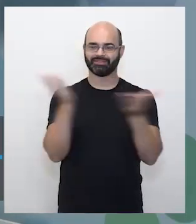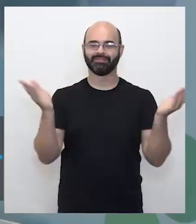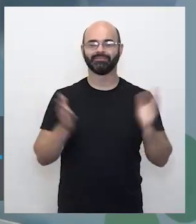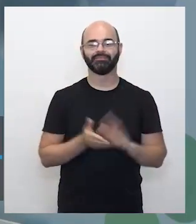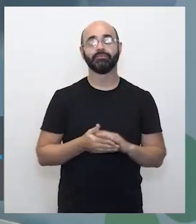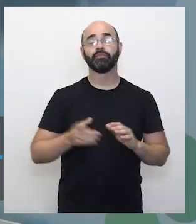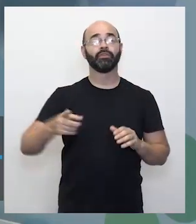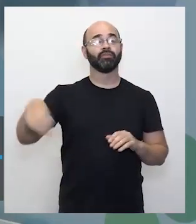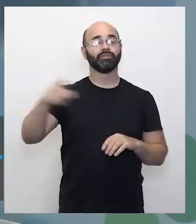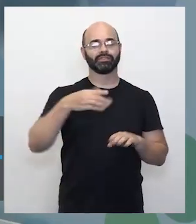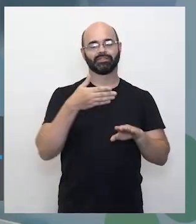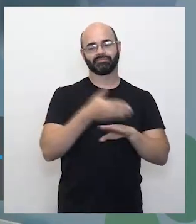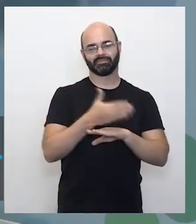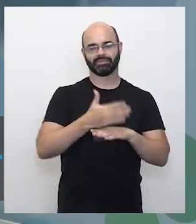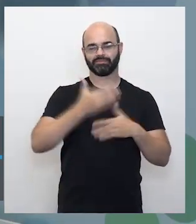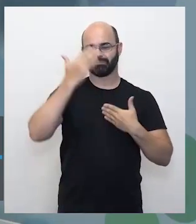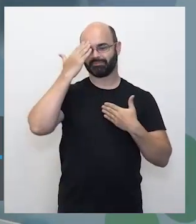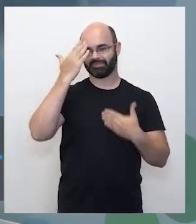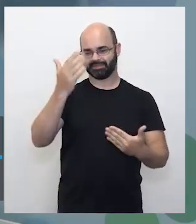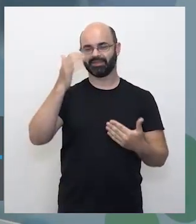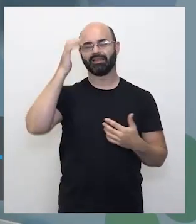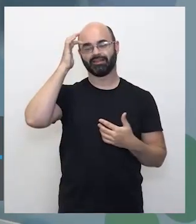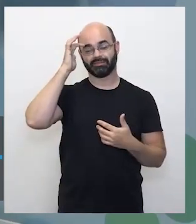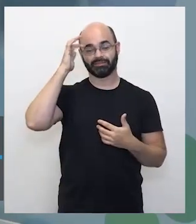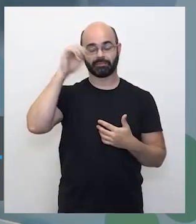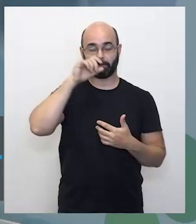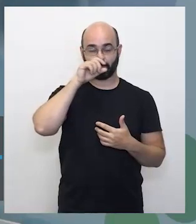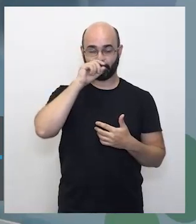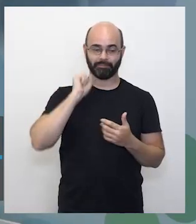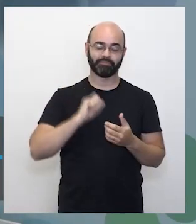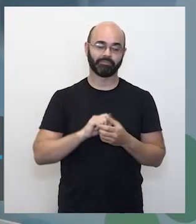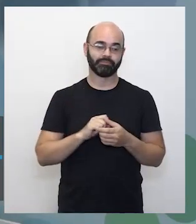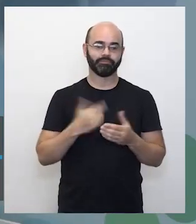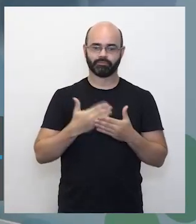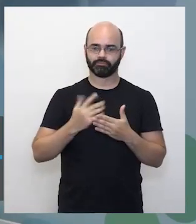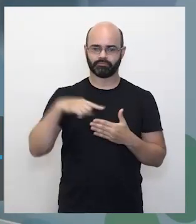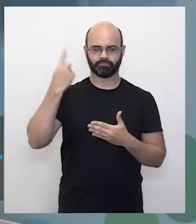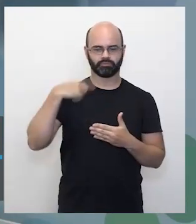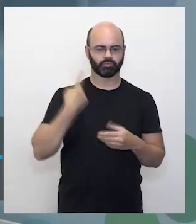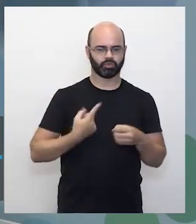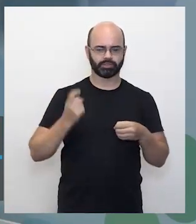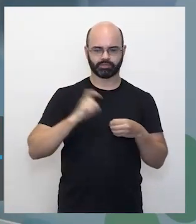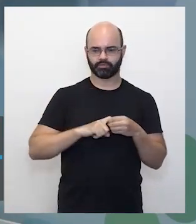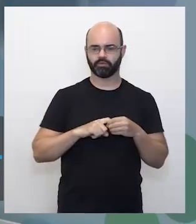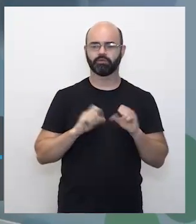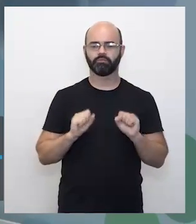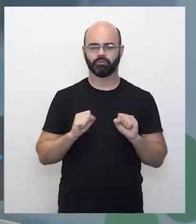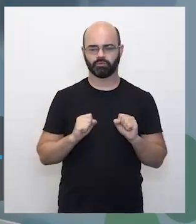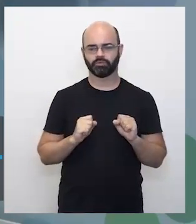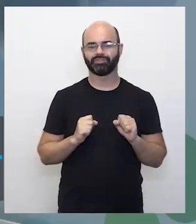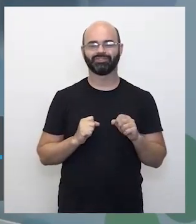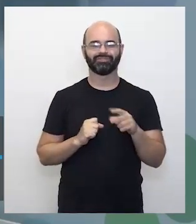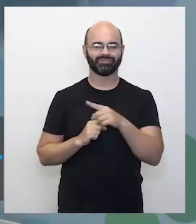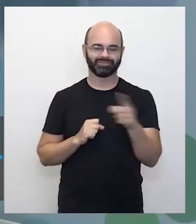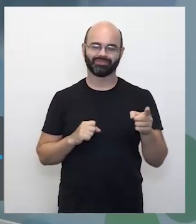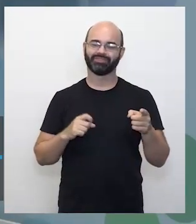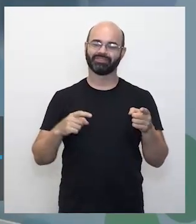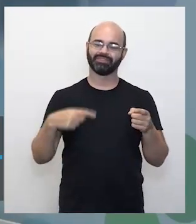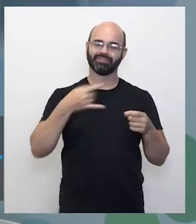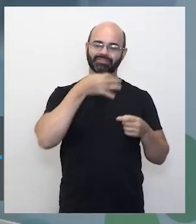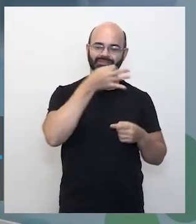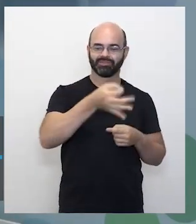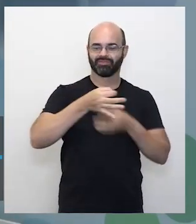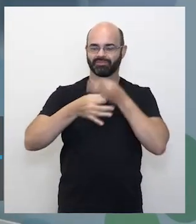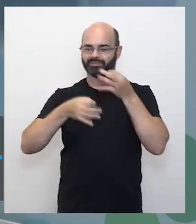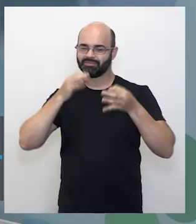pelas participações. Na próxima aula, nós sempre podemos voltar a esse conteúdo. Obrigada por somar as vozes sobre o pensamento do senso